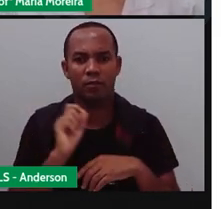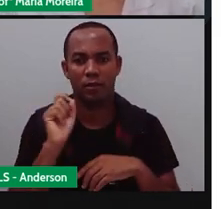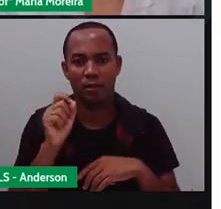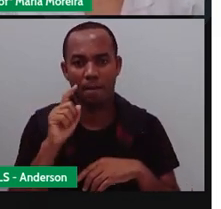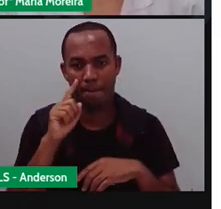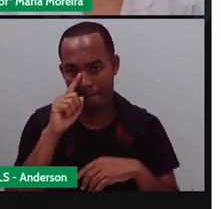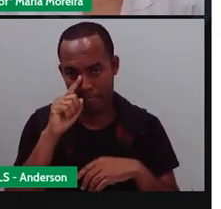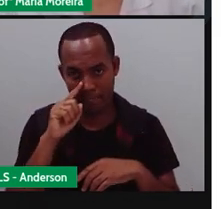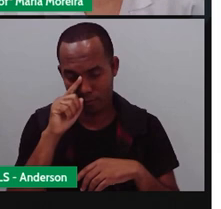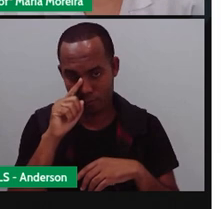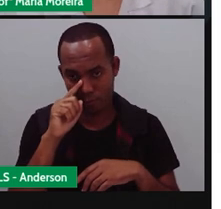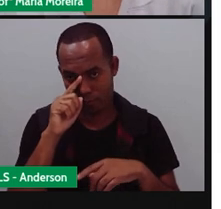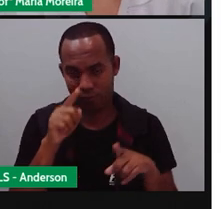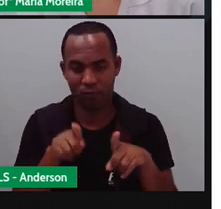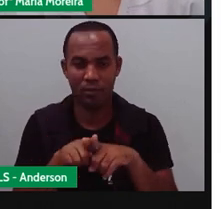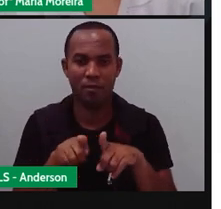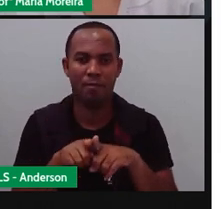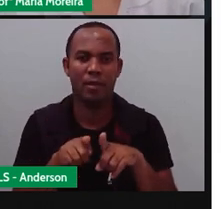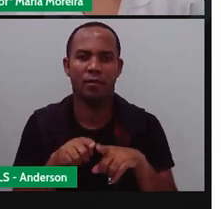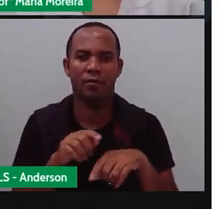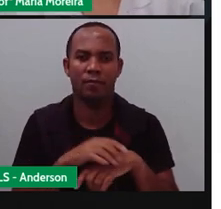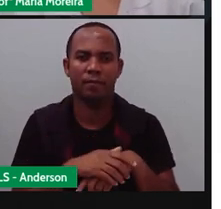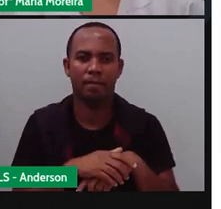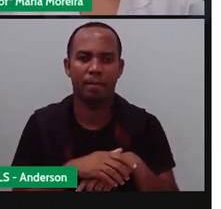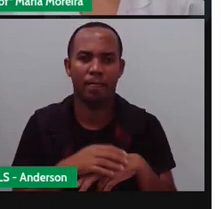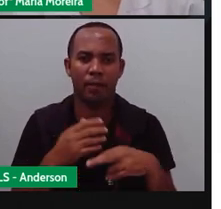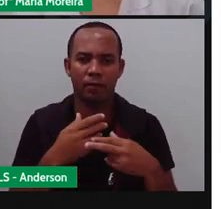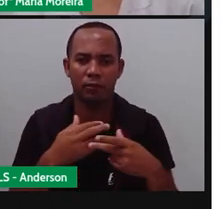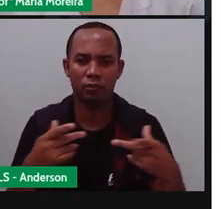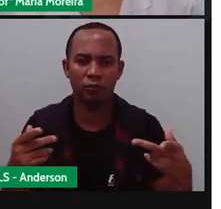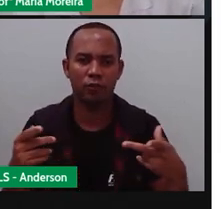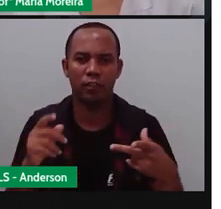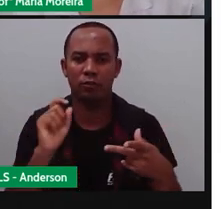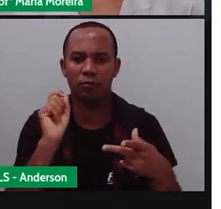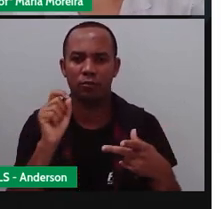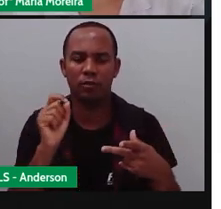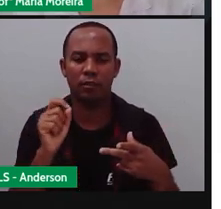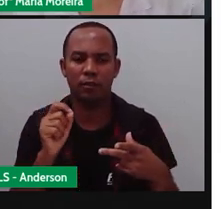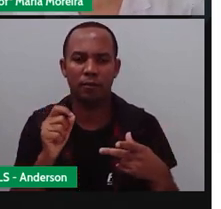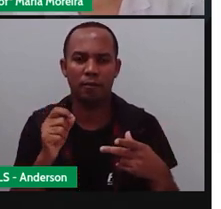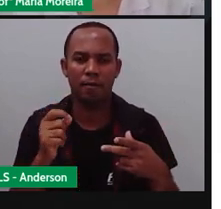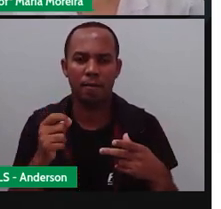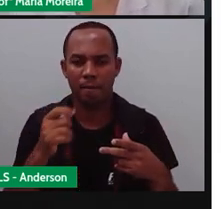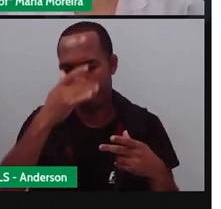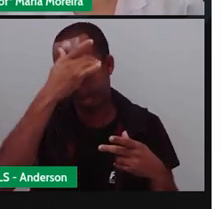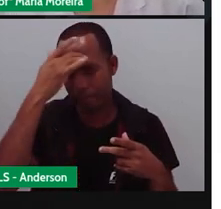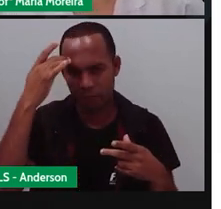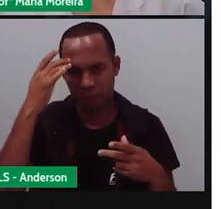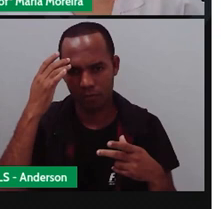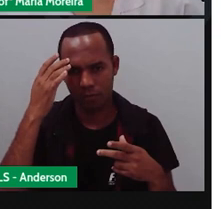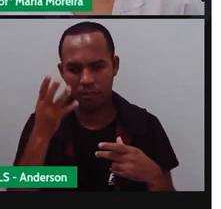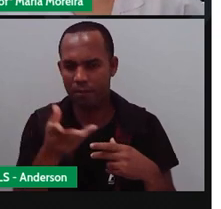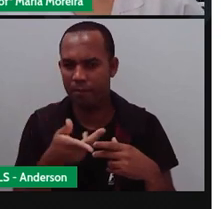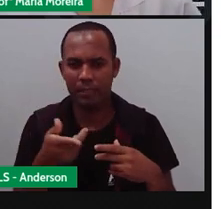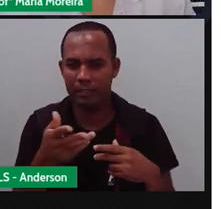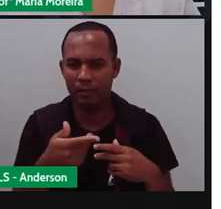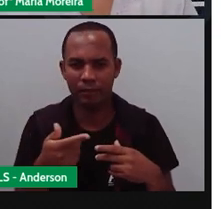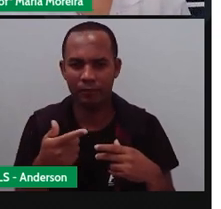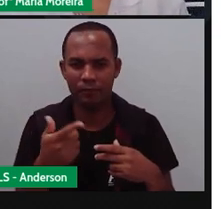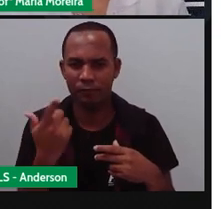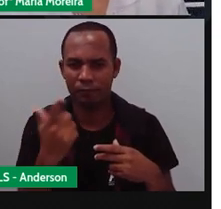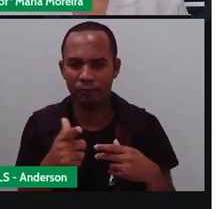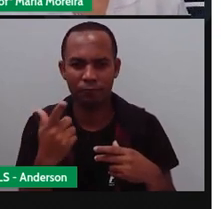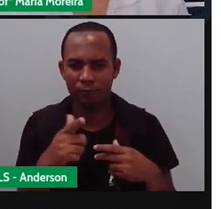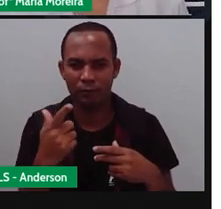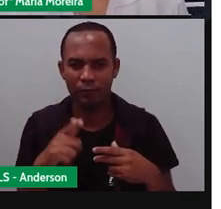perigosos sobretudo quando o que manobrados por operadores inabilitados e sem a observância dessas novas